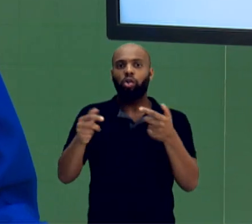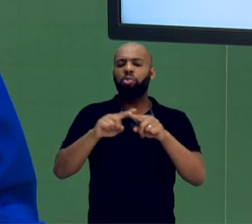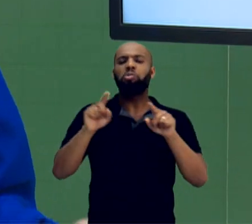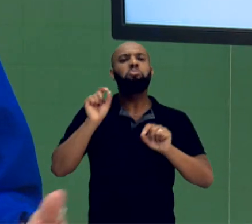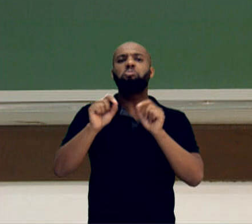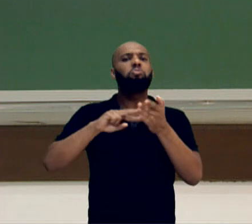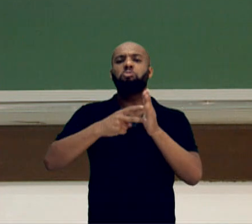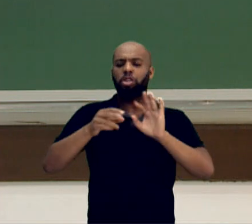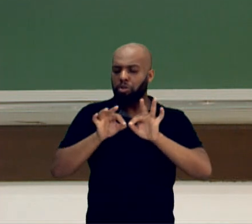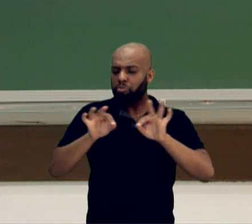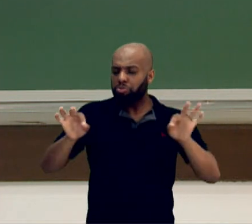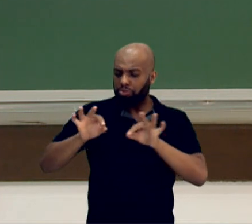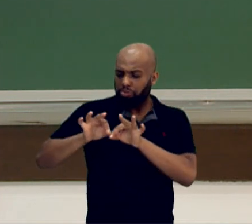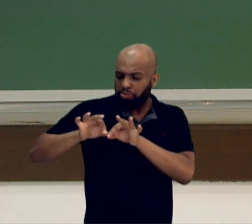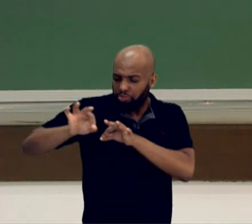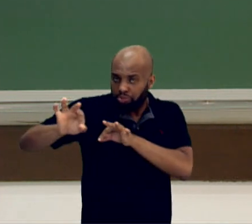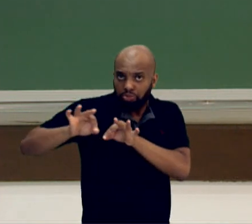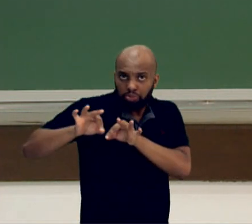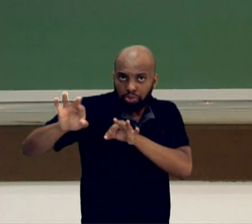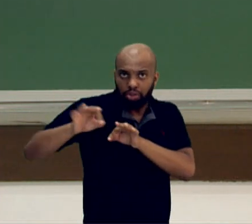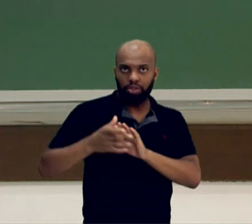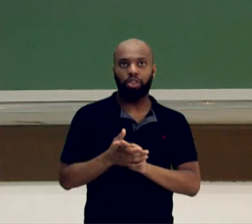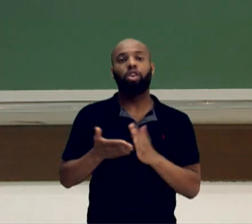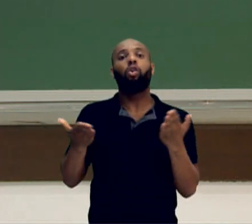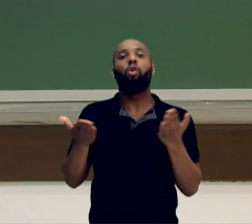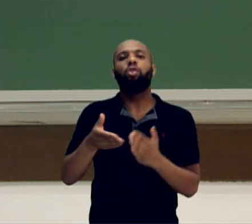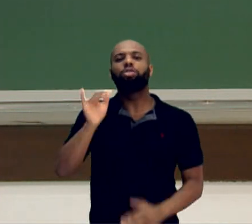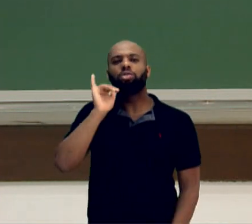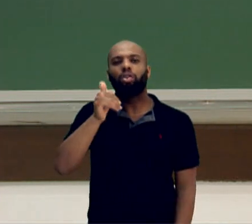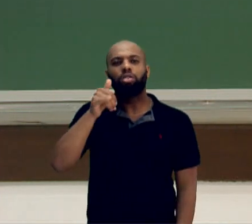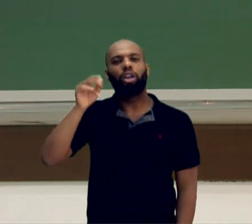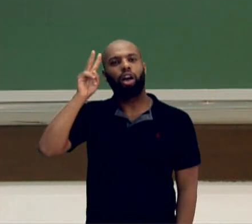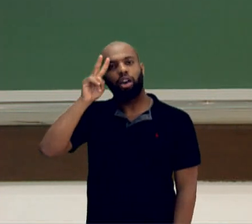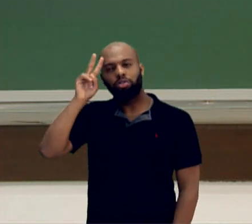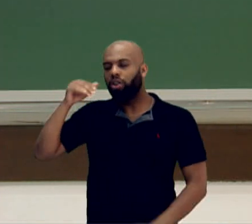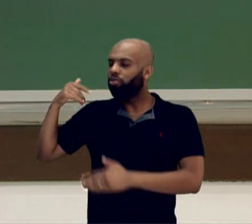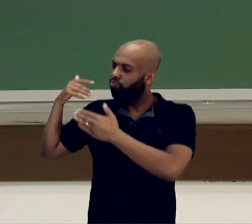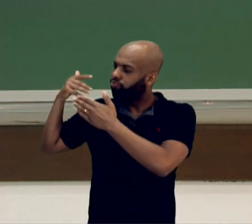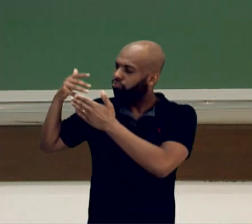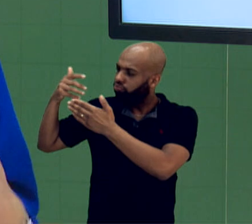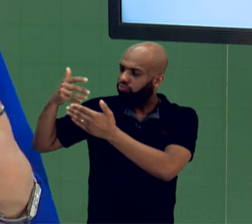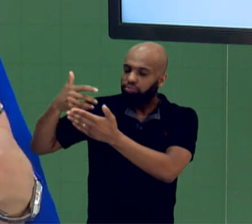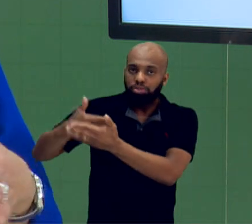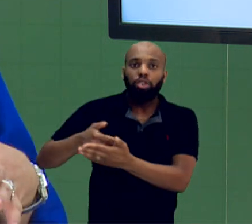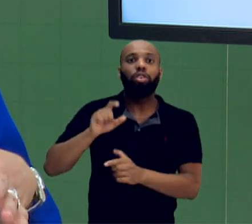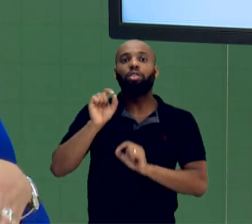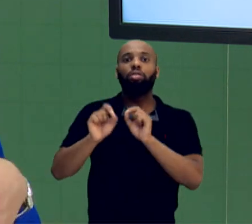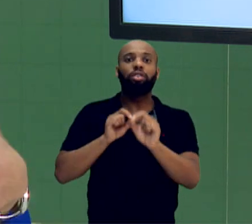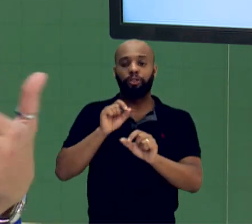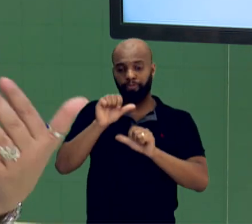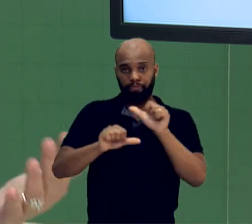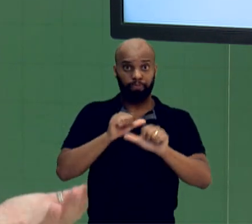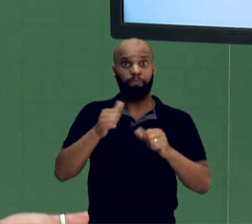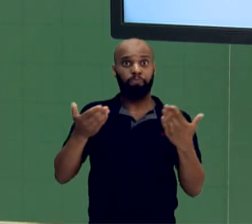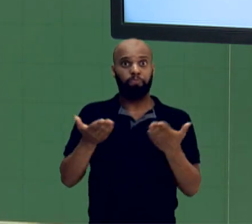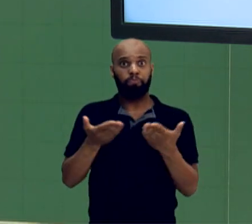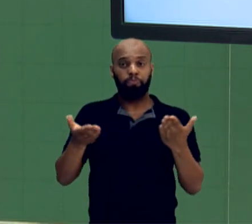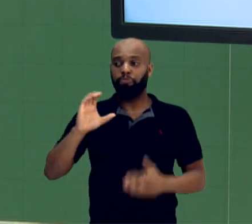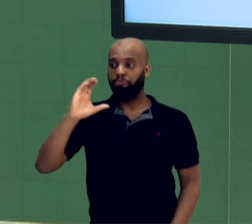medir? Então hoje a nossa aula a gente vai contar um pouquinho da história, né, disso que se transformou em